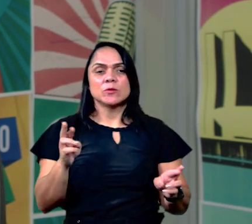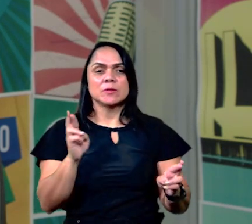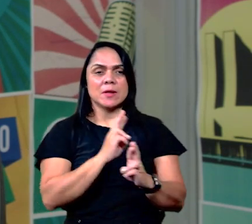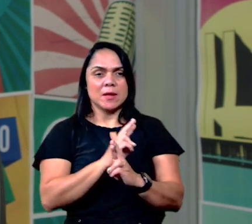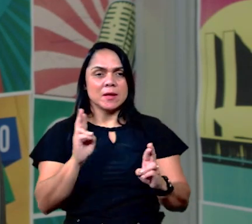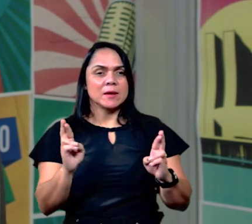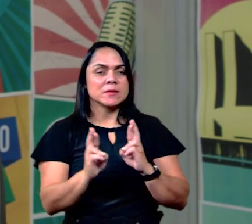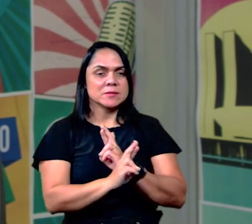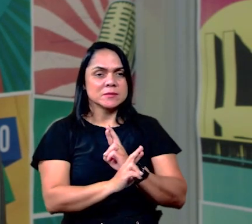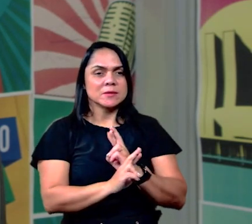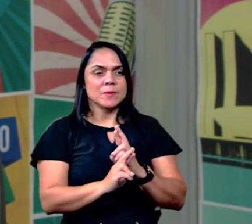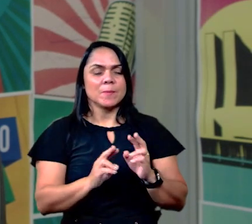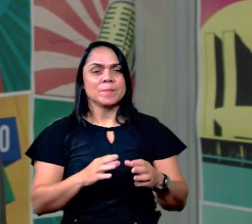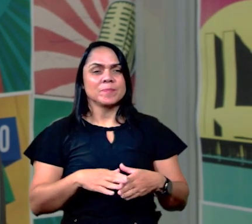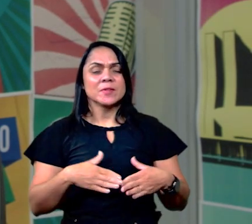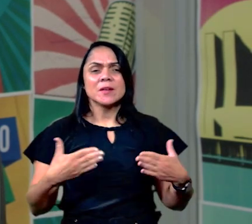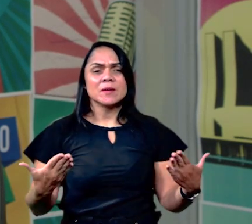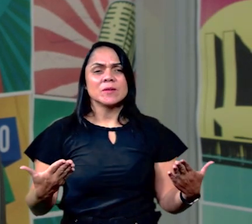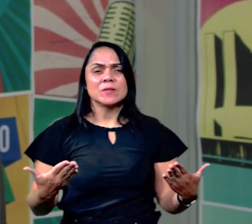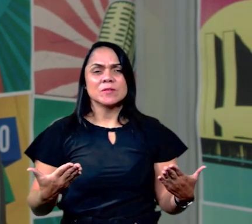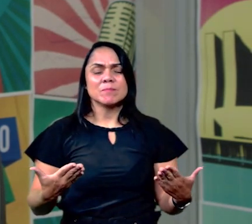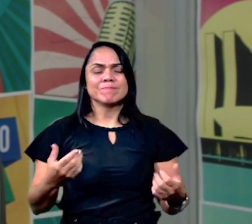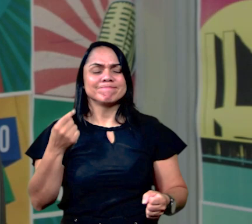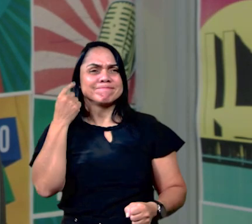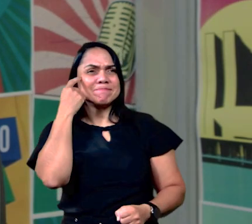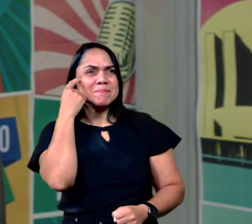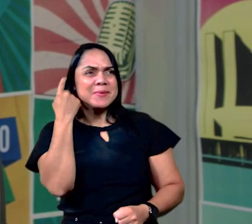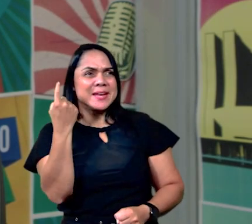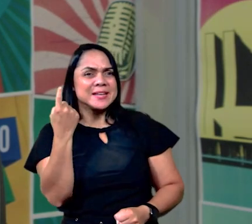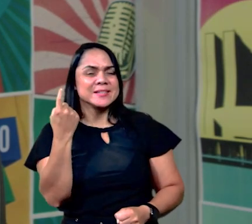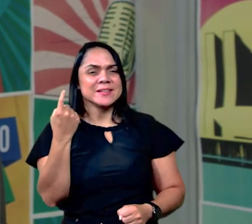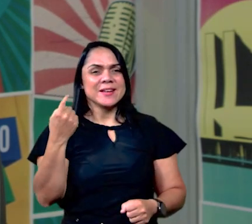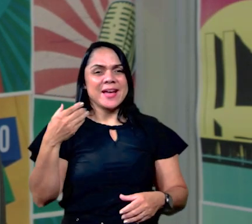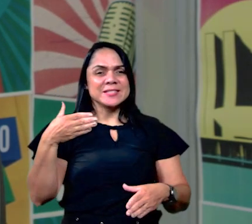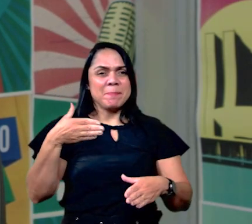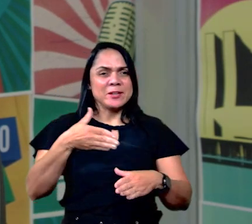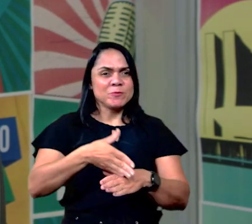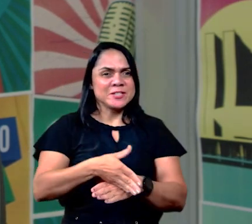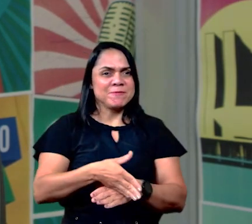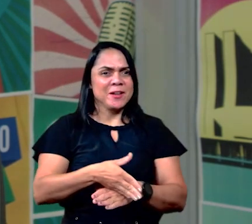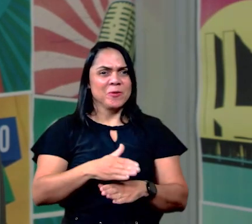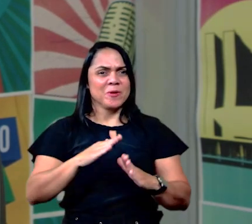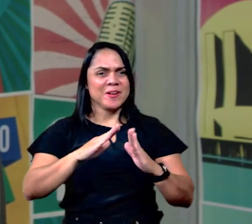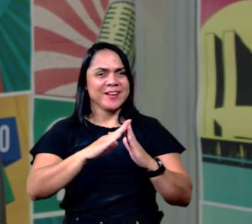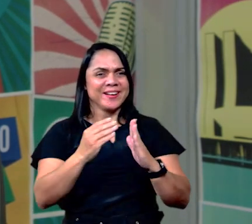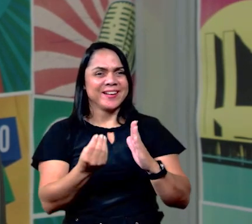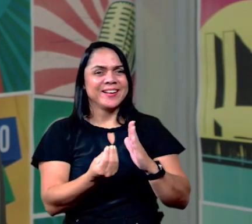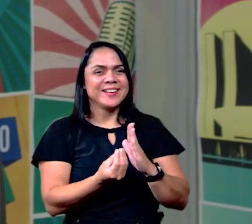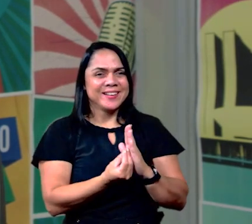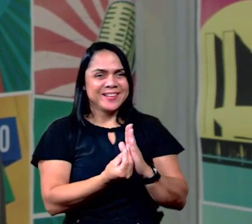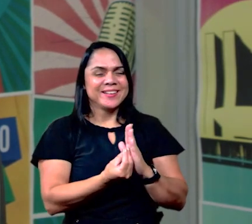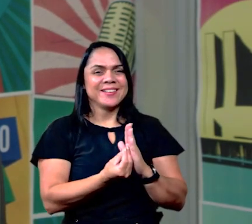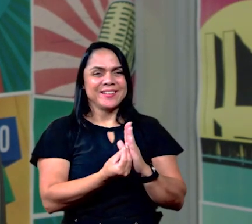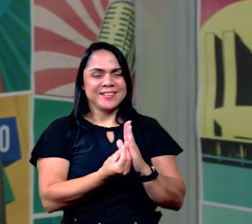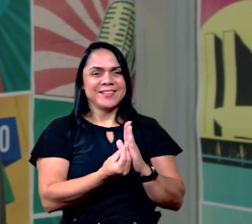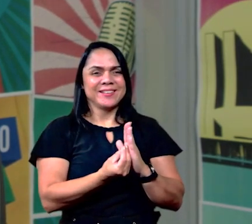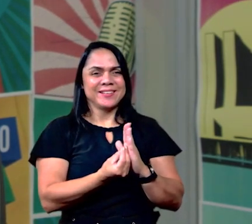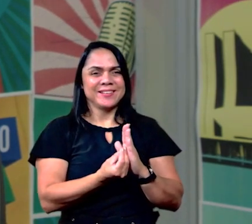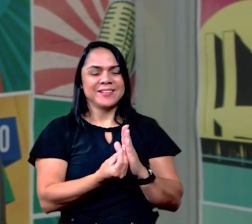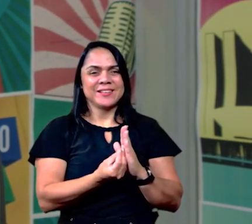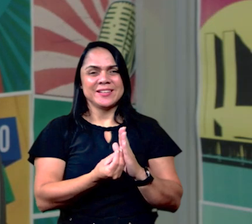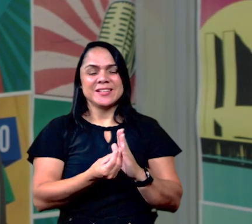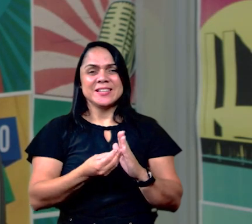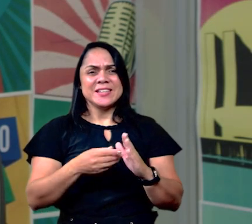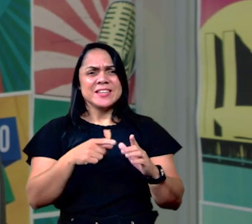chegar, numa determinada imagina, eu chegar numa igreja e promover atos